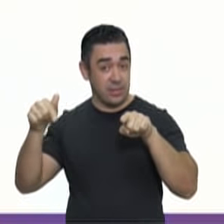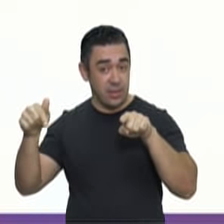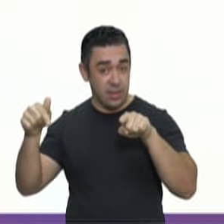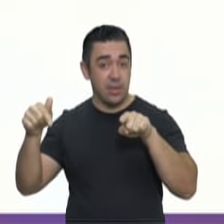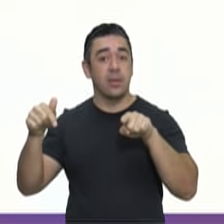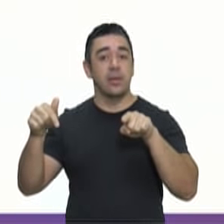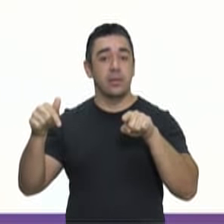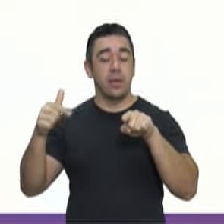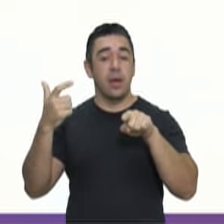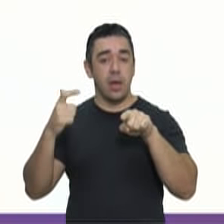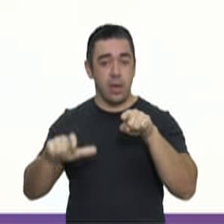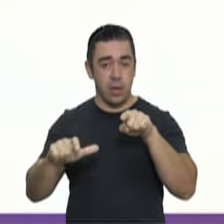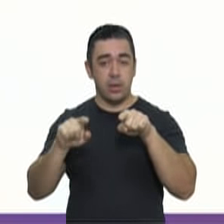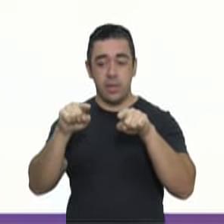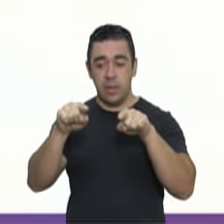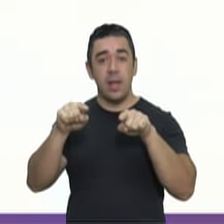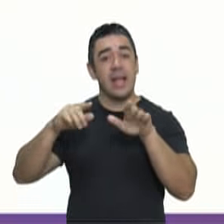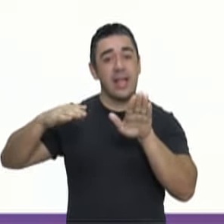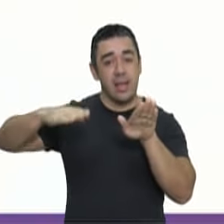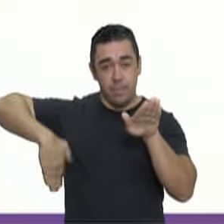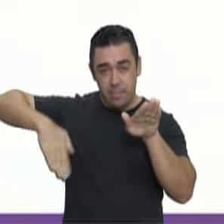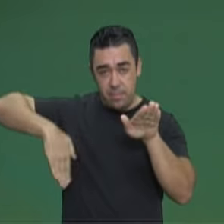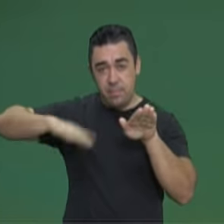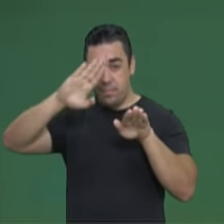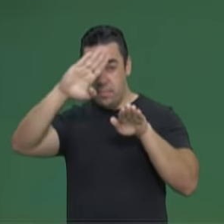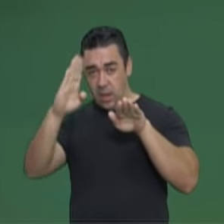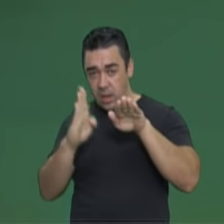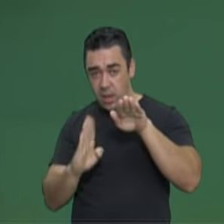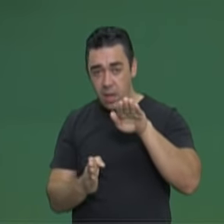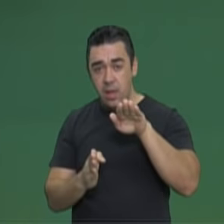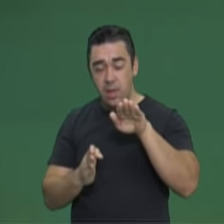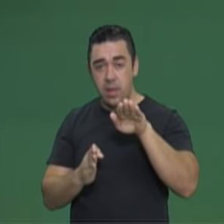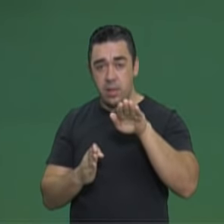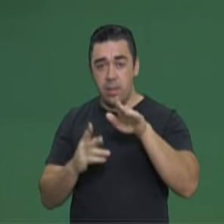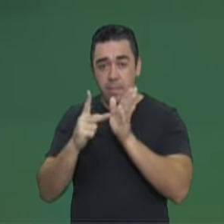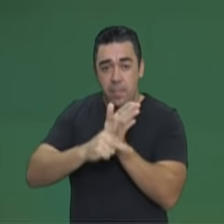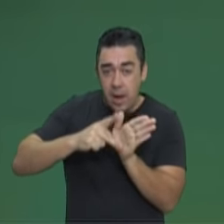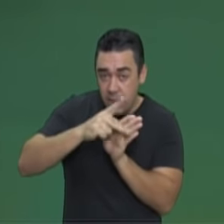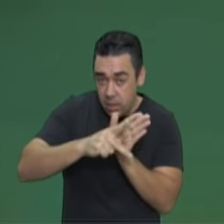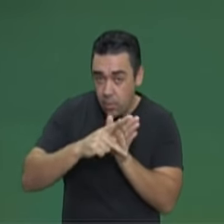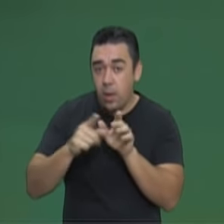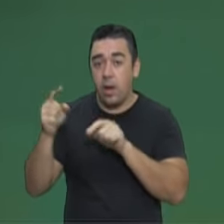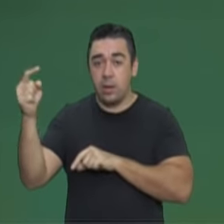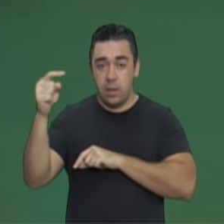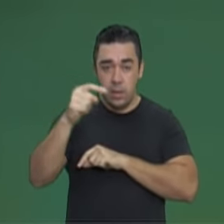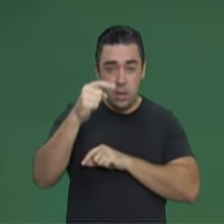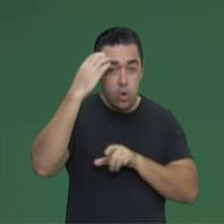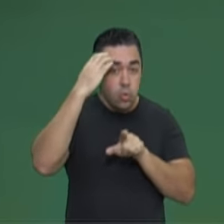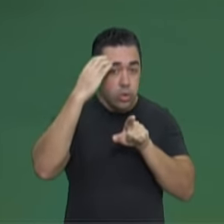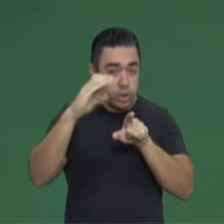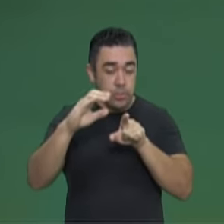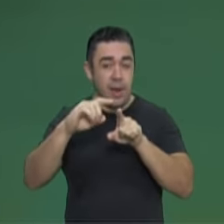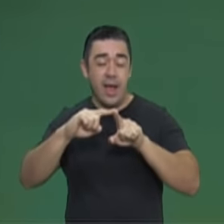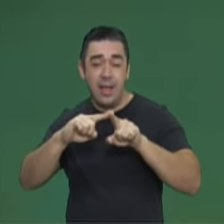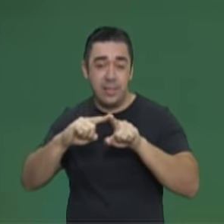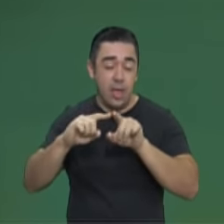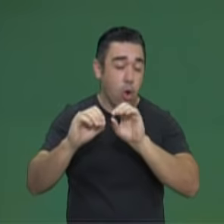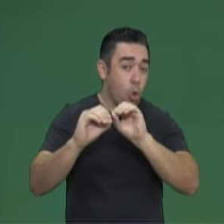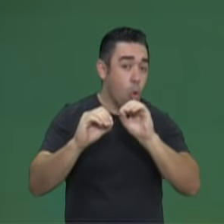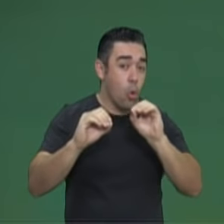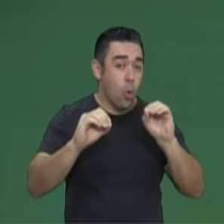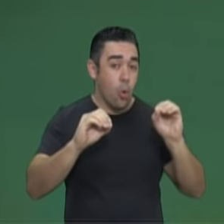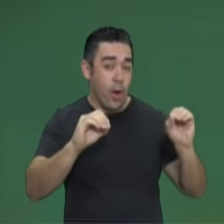da região litorânea, Paranaguá, com Curitiba e depois de Curitiba até o extremo oeste do estado